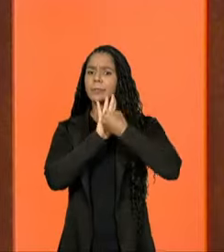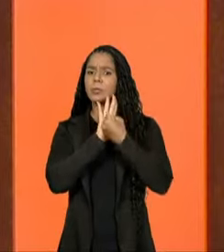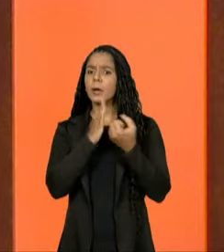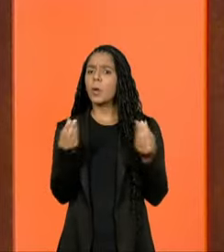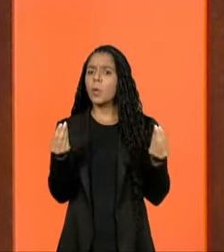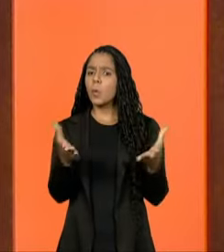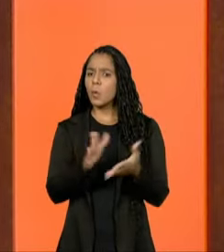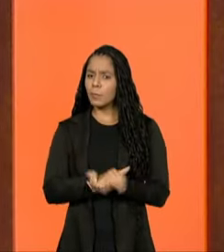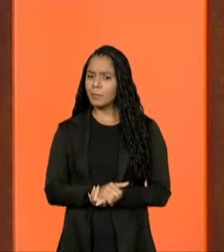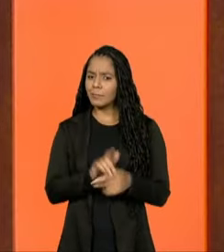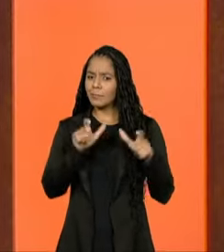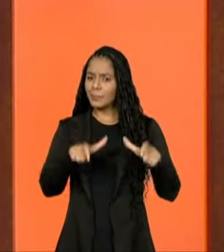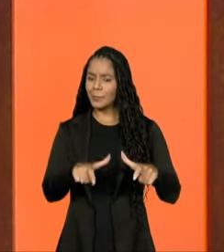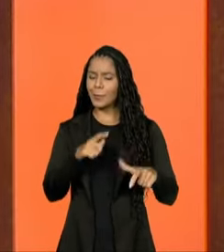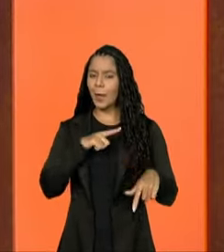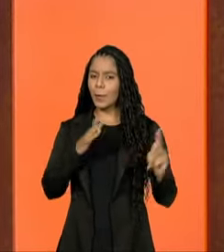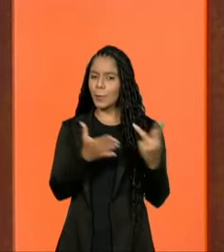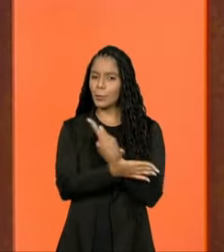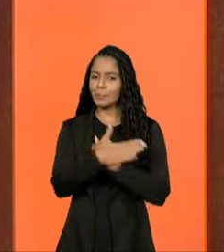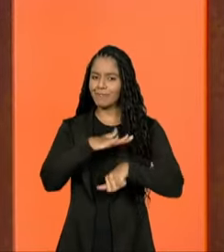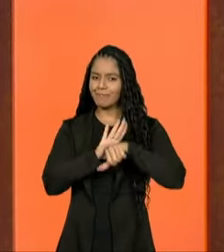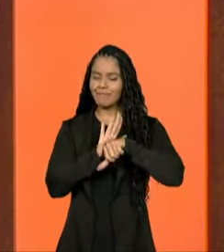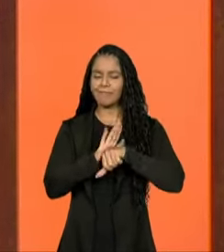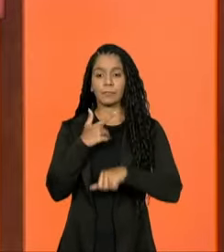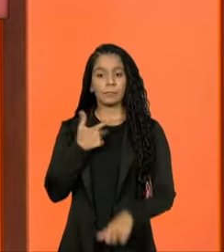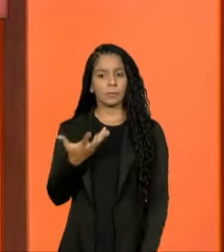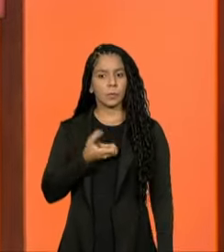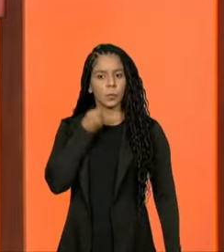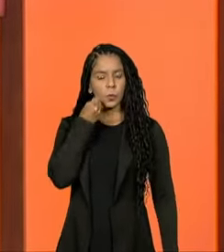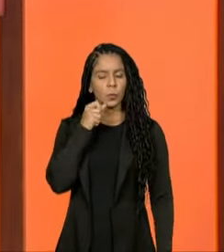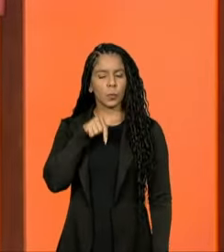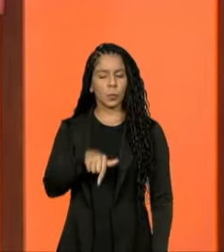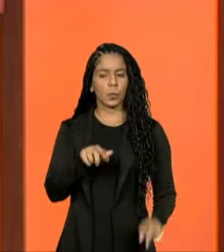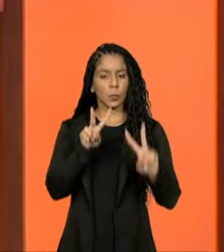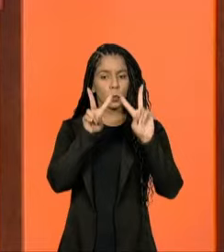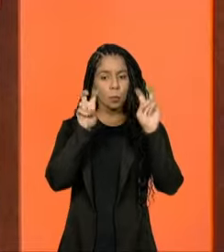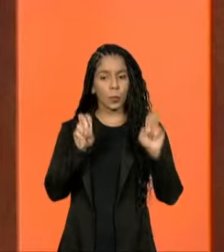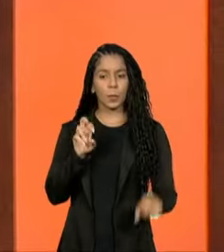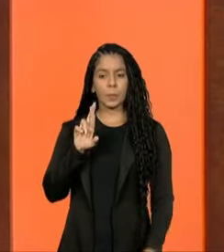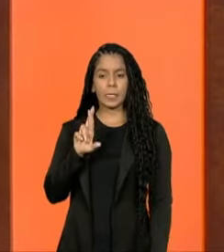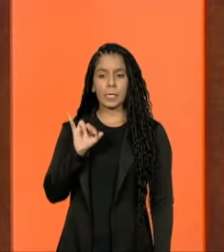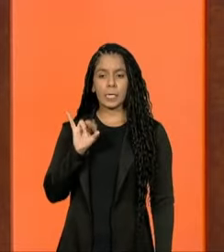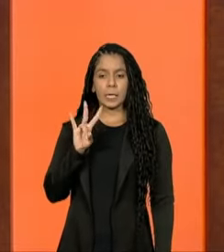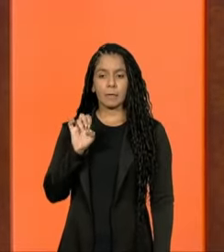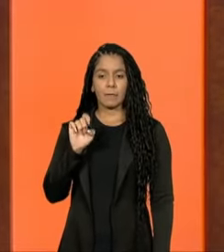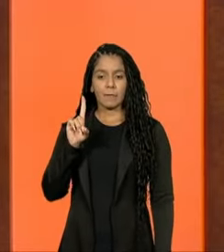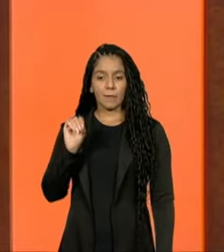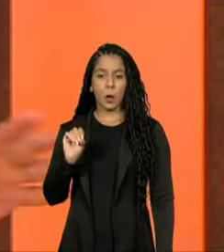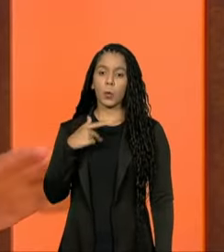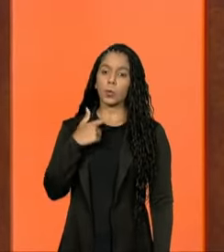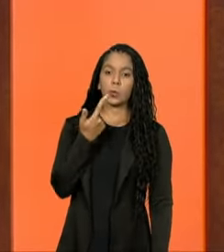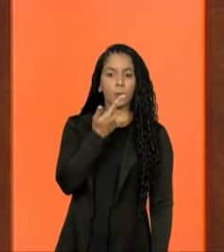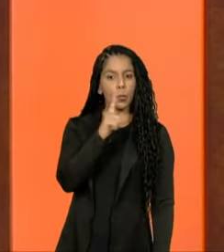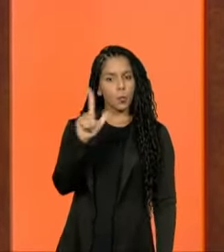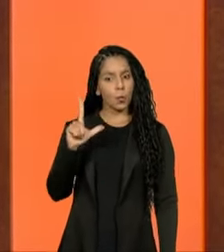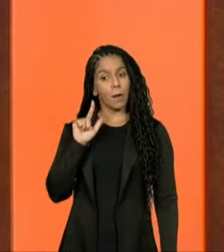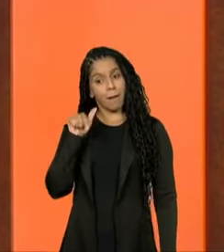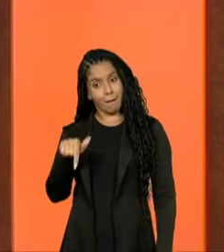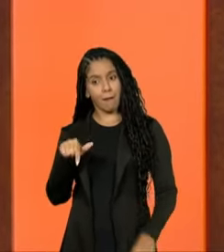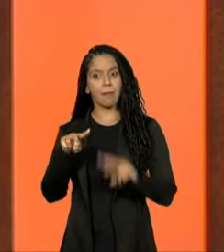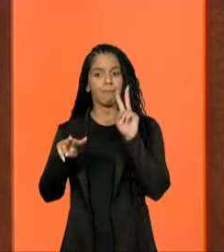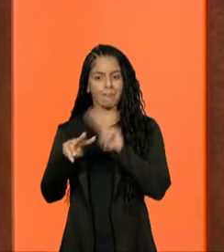Sim. No local do crime, não é? Na verdade, o que surpreendeu em relação ao Rivaldo ali, e outros, né? Ele que foi preso,